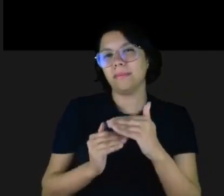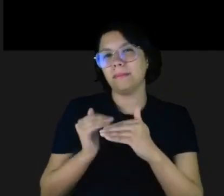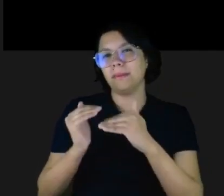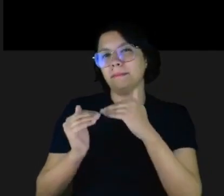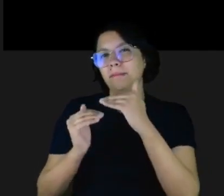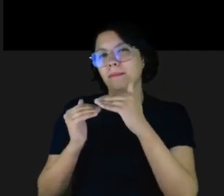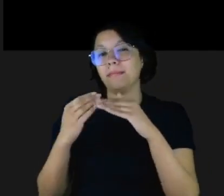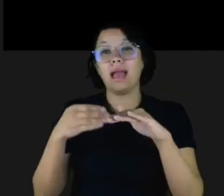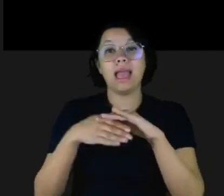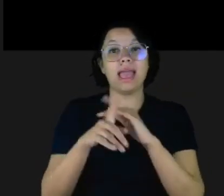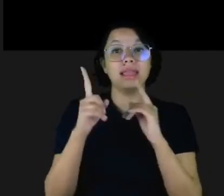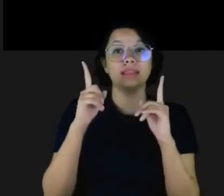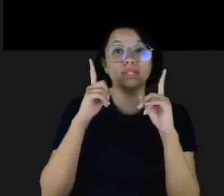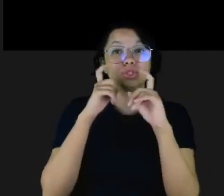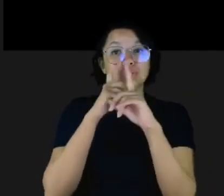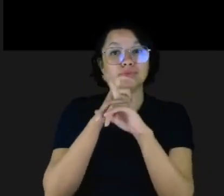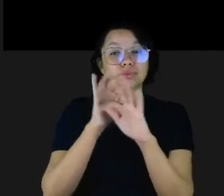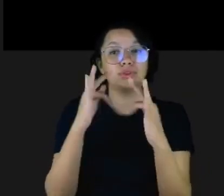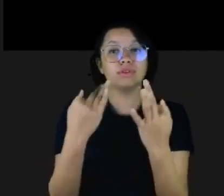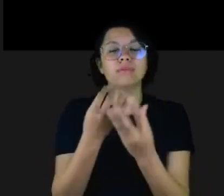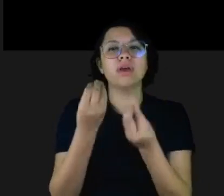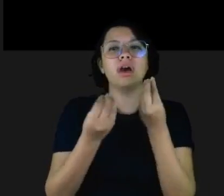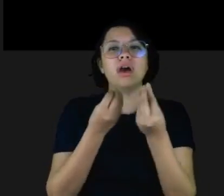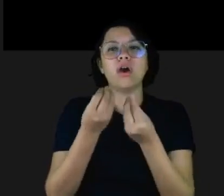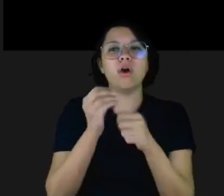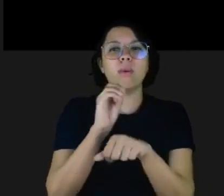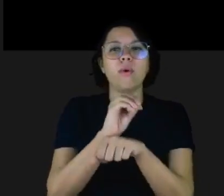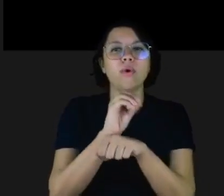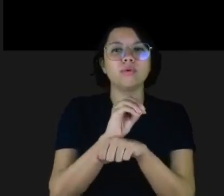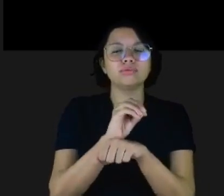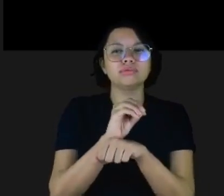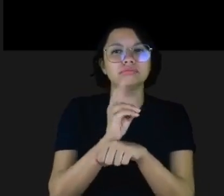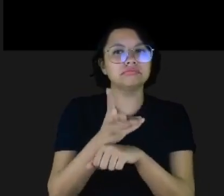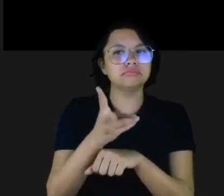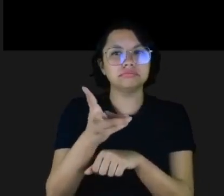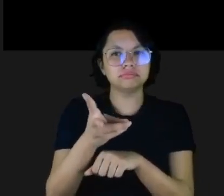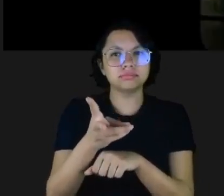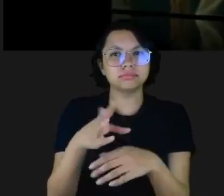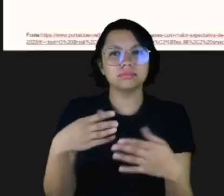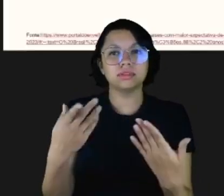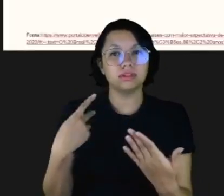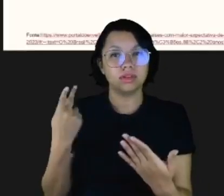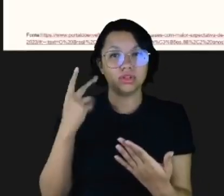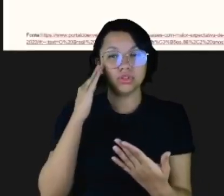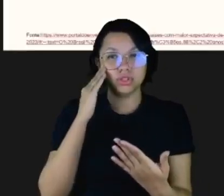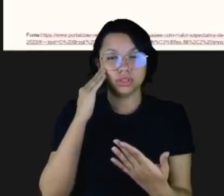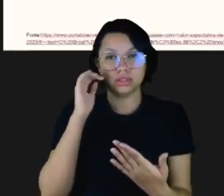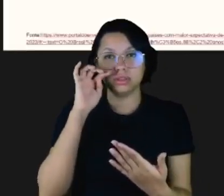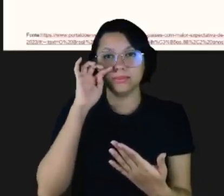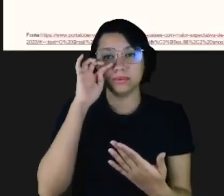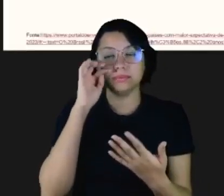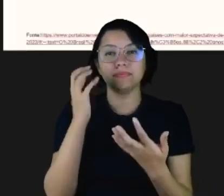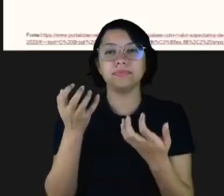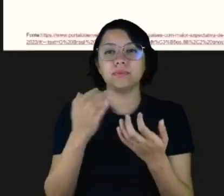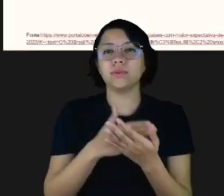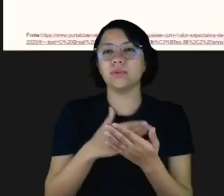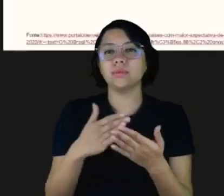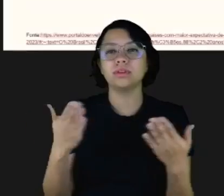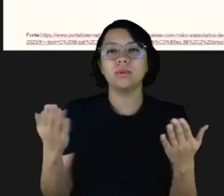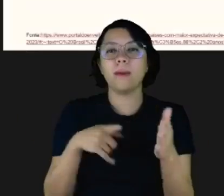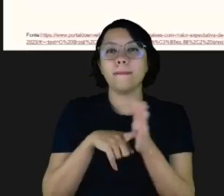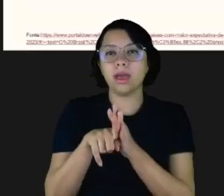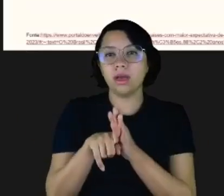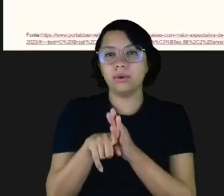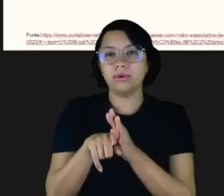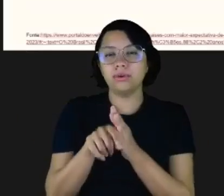entra a dificuldade da família em como manter esse cuidado. Então, para nós entendermos, eu quero começar com essa